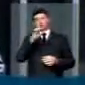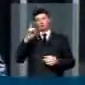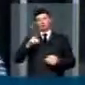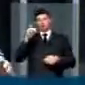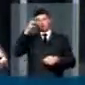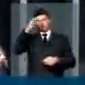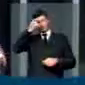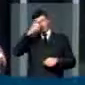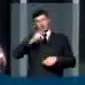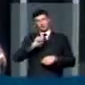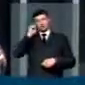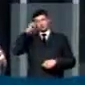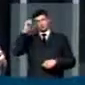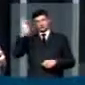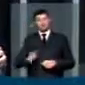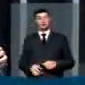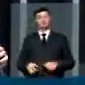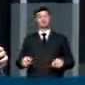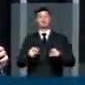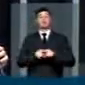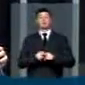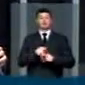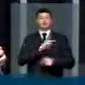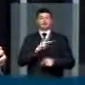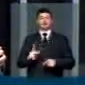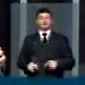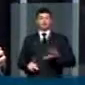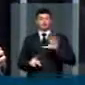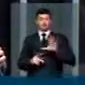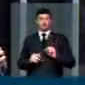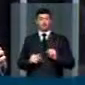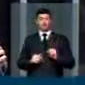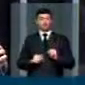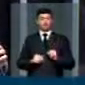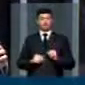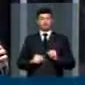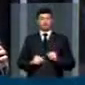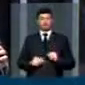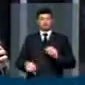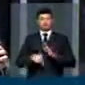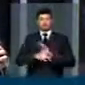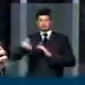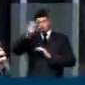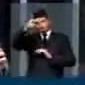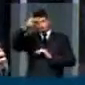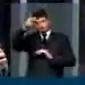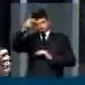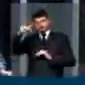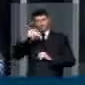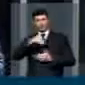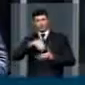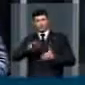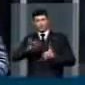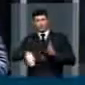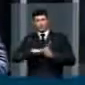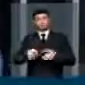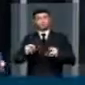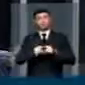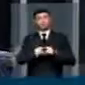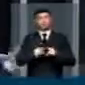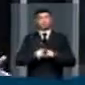país. Eu gostaria, senhor presidente, de fazer aqui para os nossos prefeitos, para os nossos secretários e para